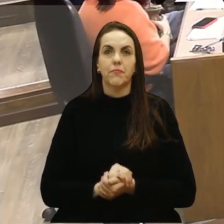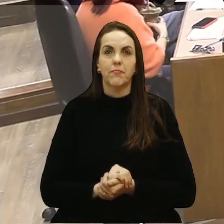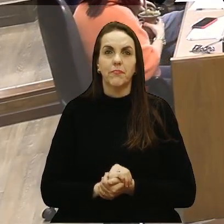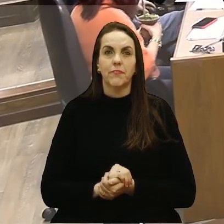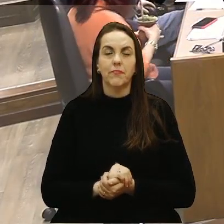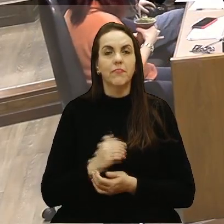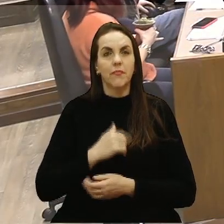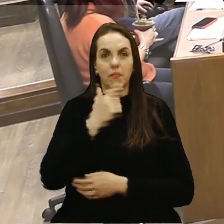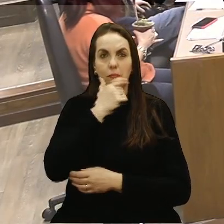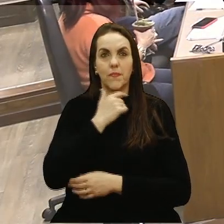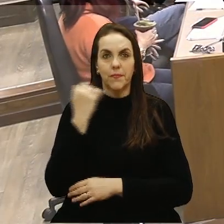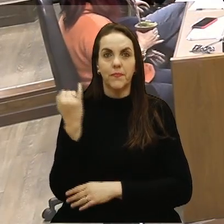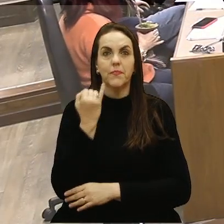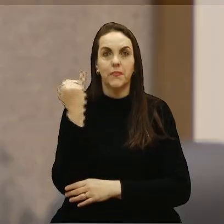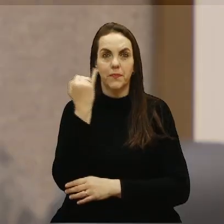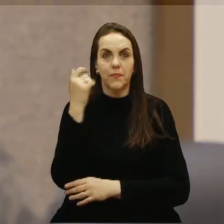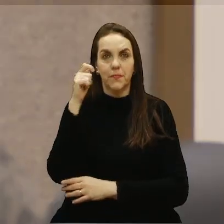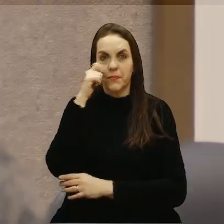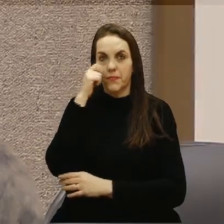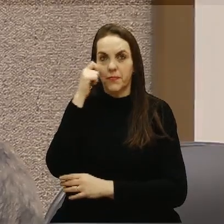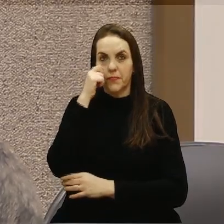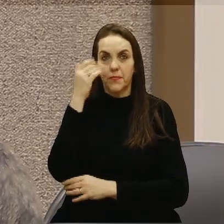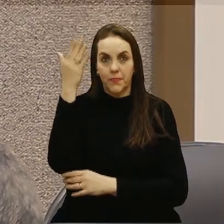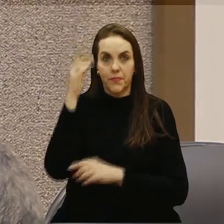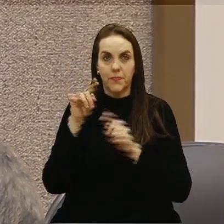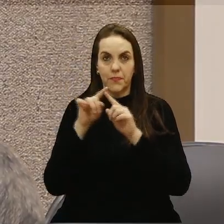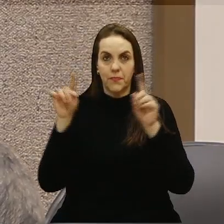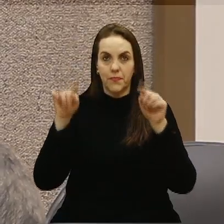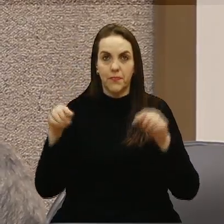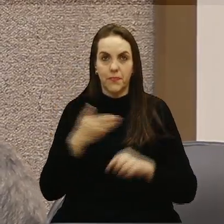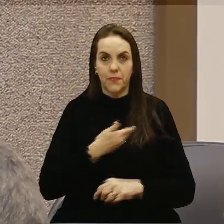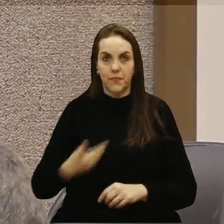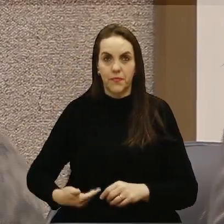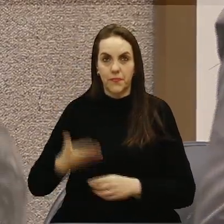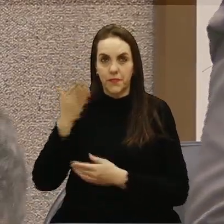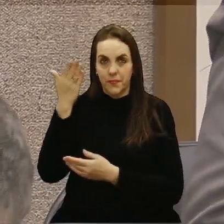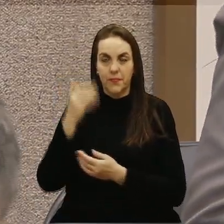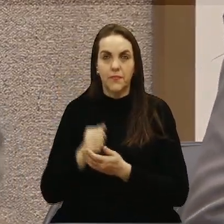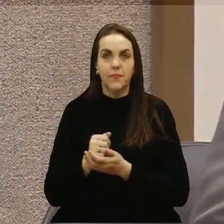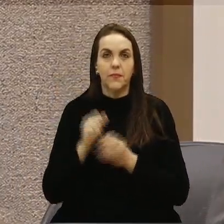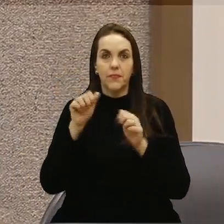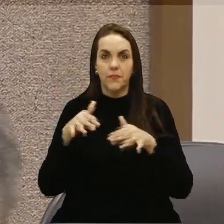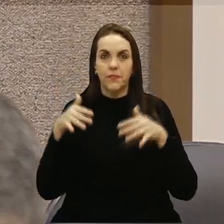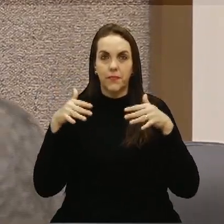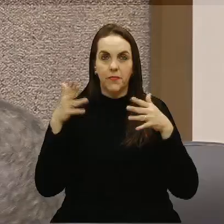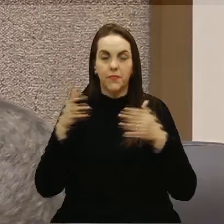eu acho muito importante a presença dos servidores aqui